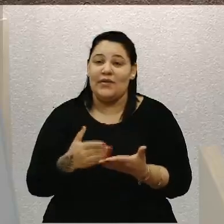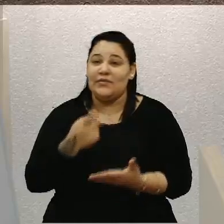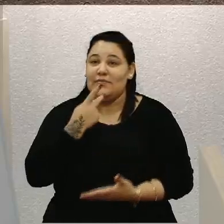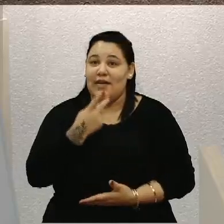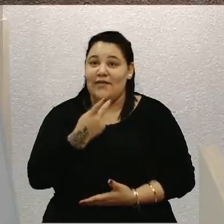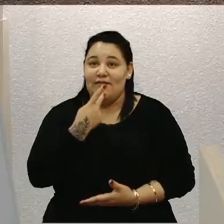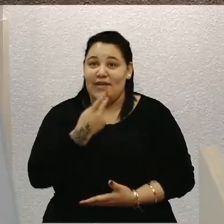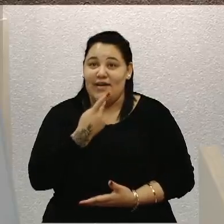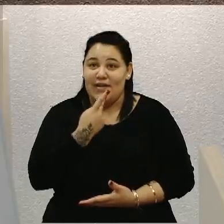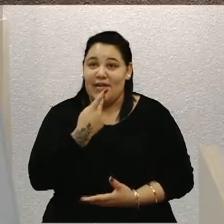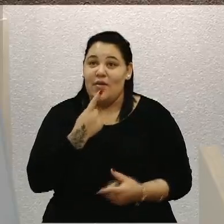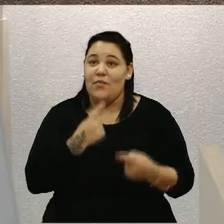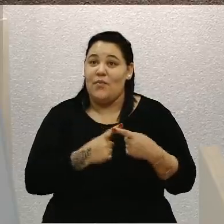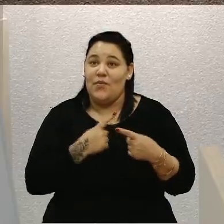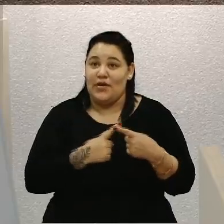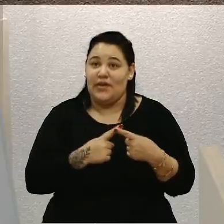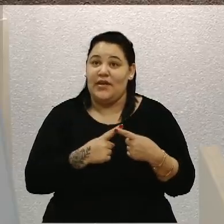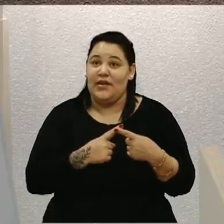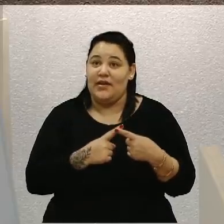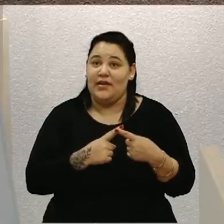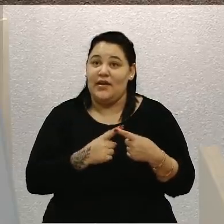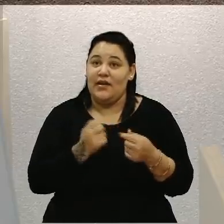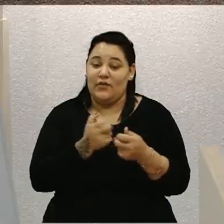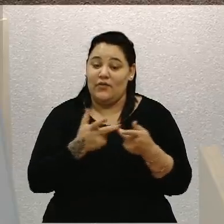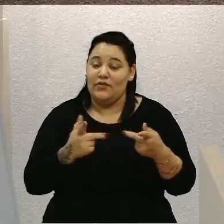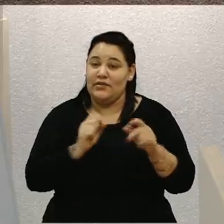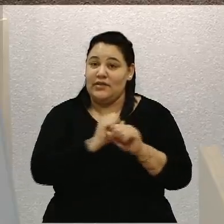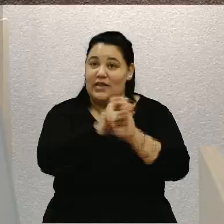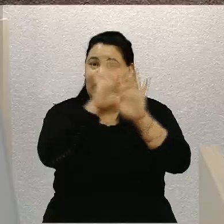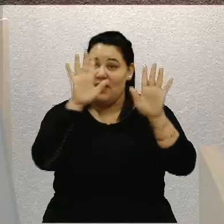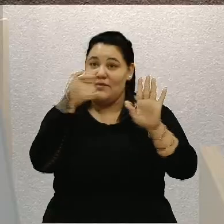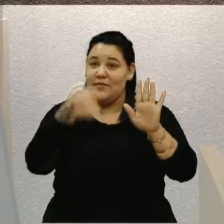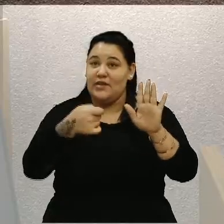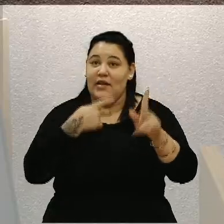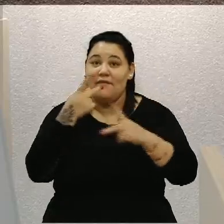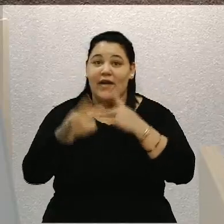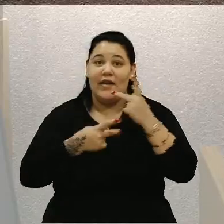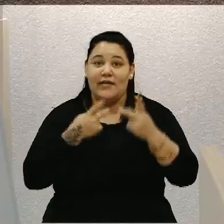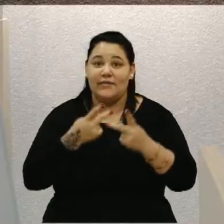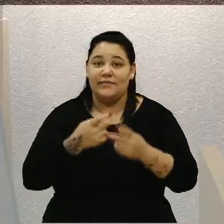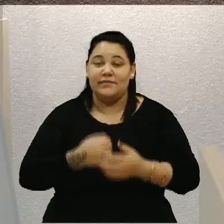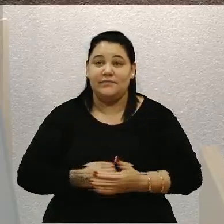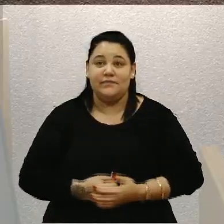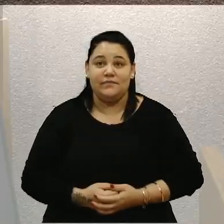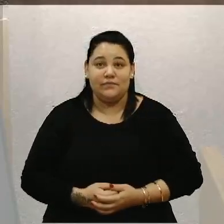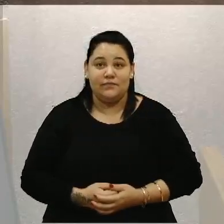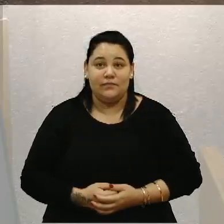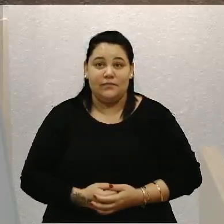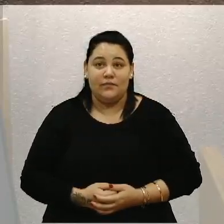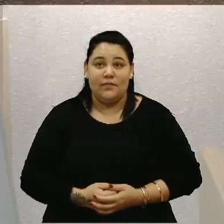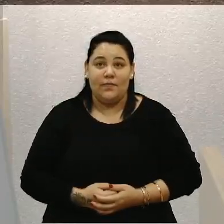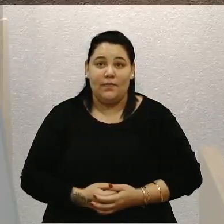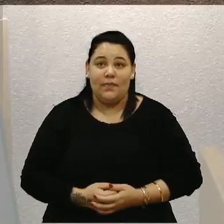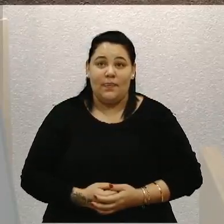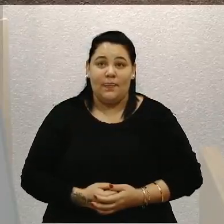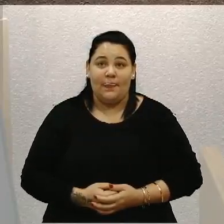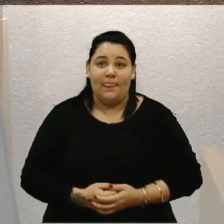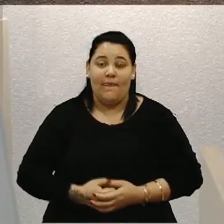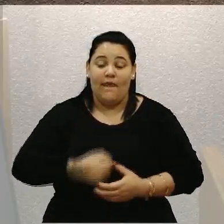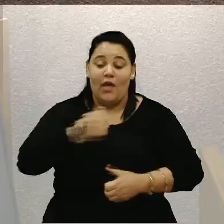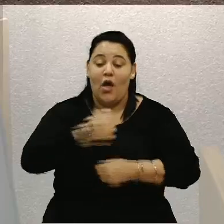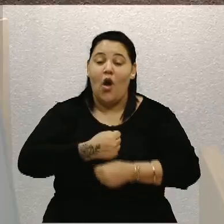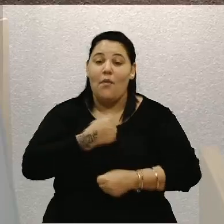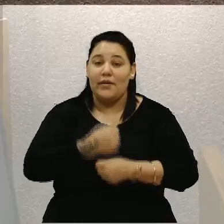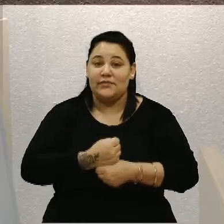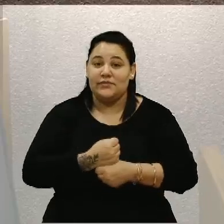o óbvio também precisa ser dito, então vamos lá. Situação de obras